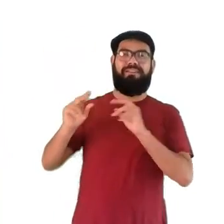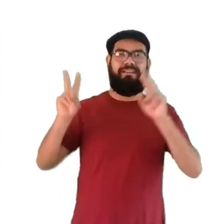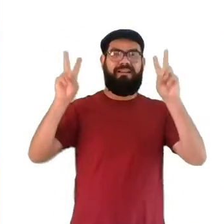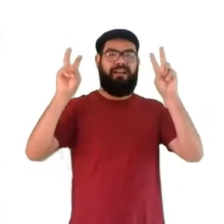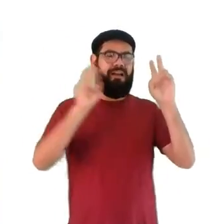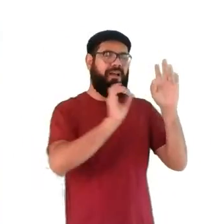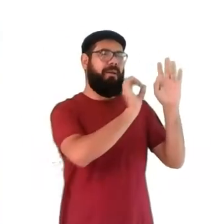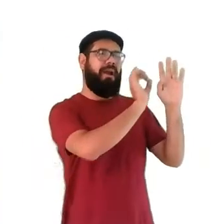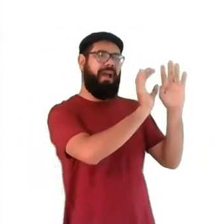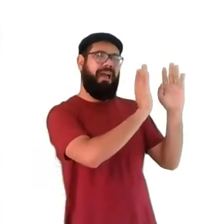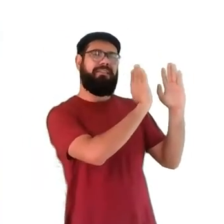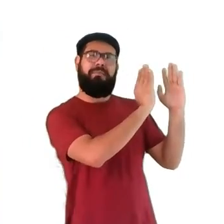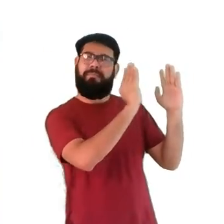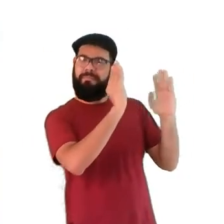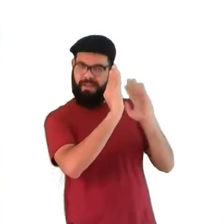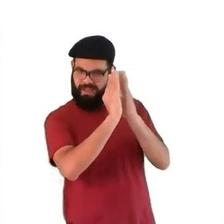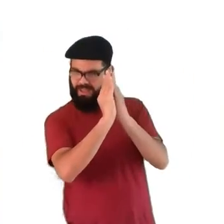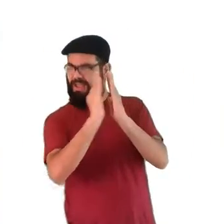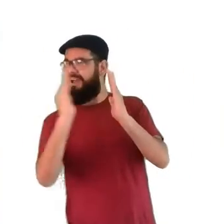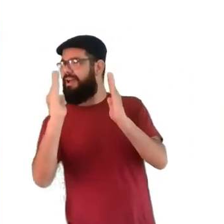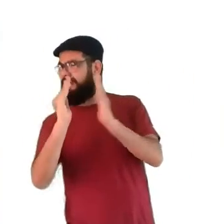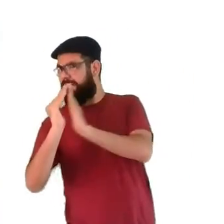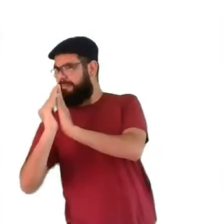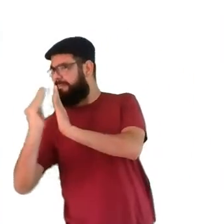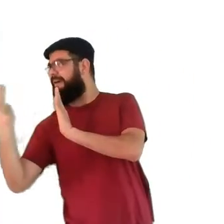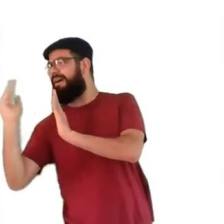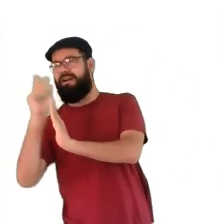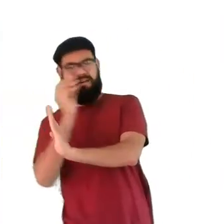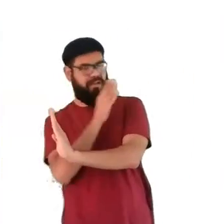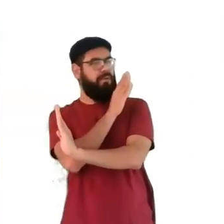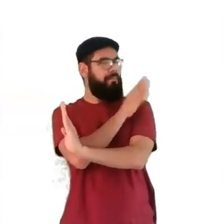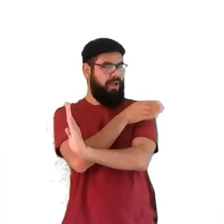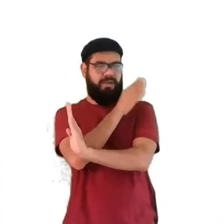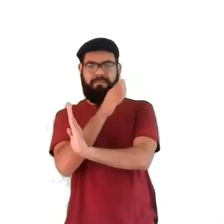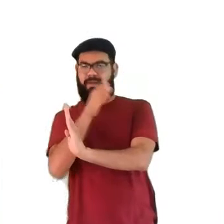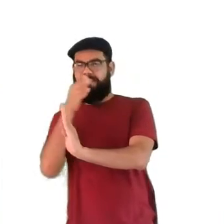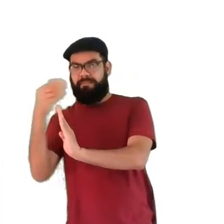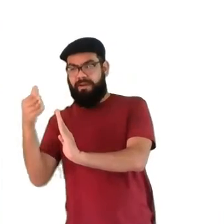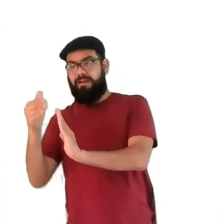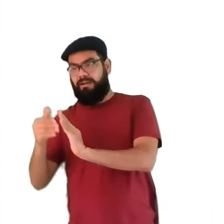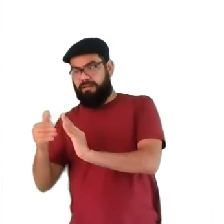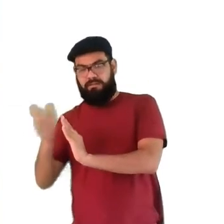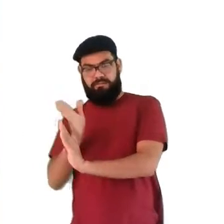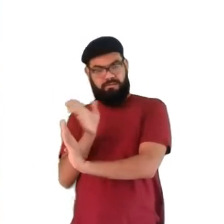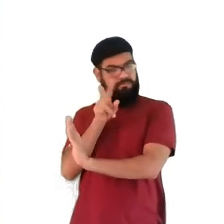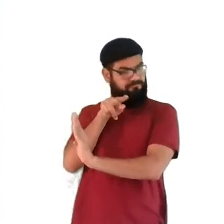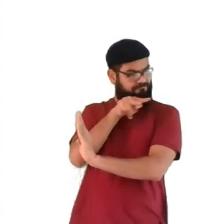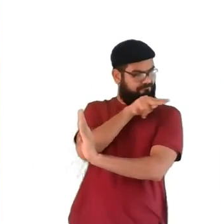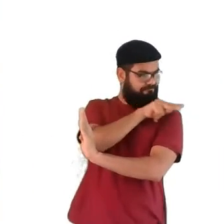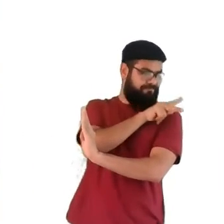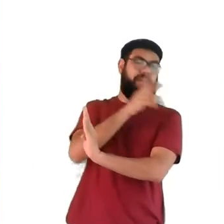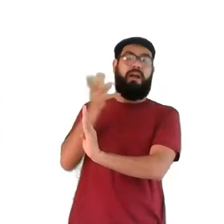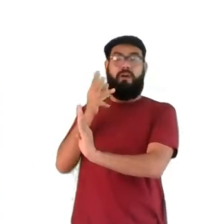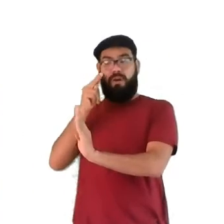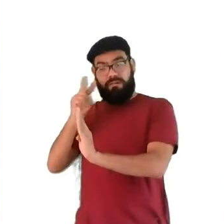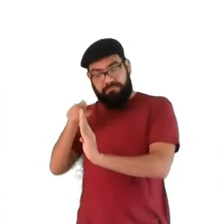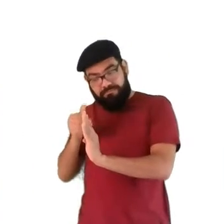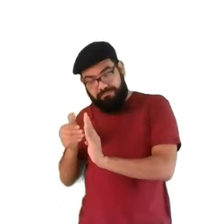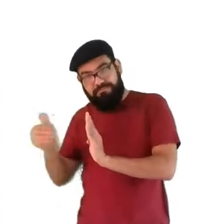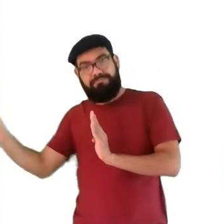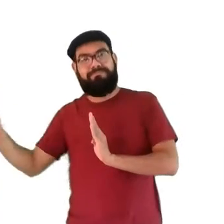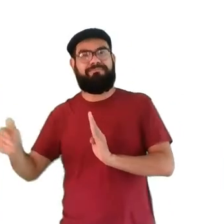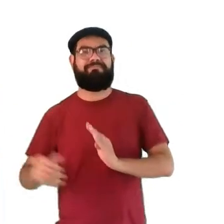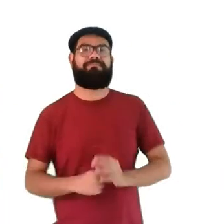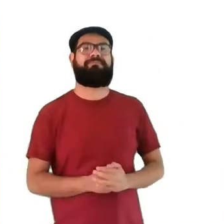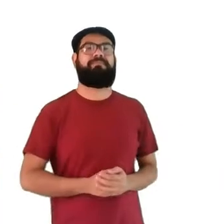que antecede esta fase que nós iremos estudar. E para iniciar esse segundo bloco, eu trouxe aqui